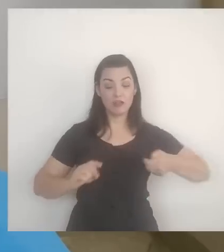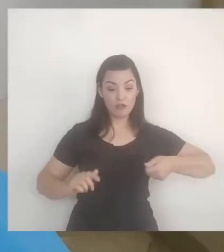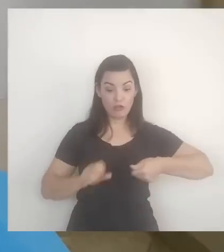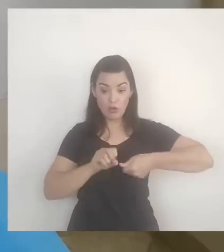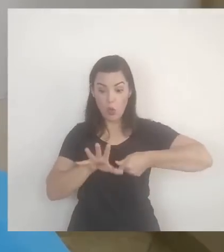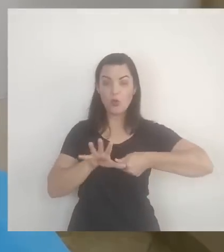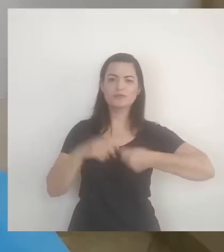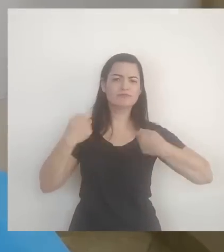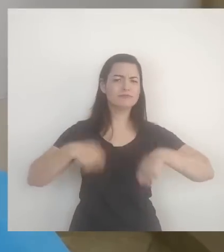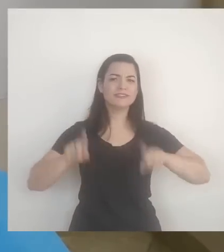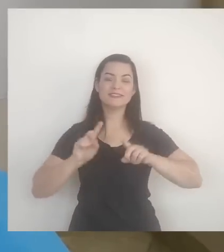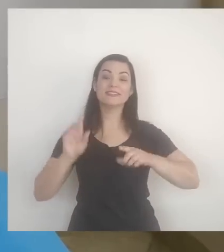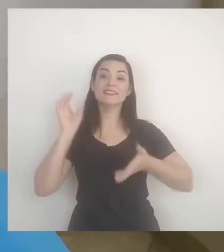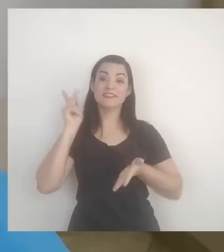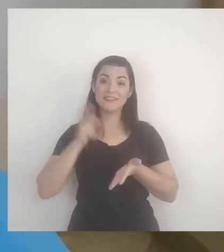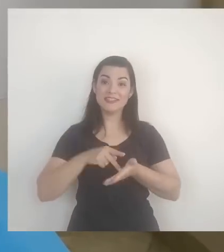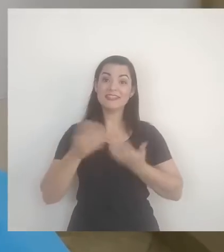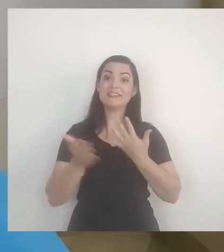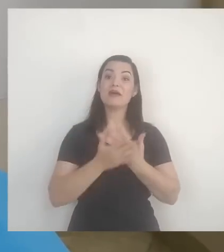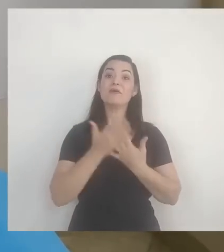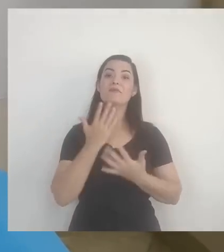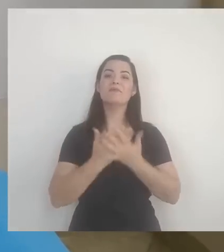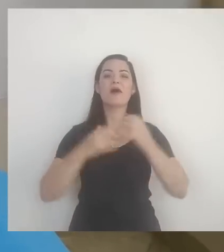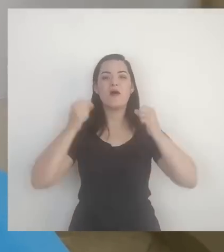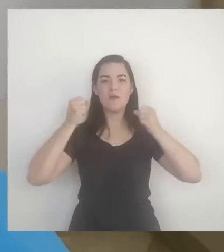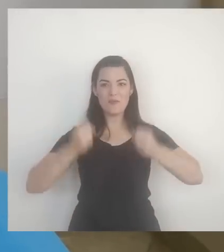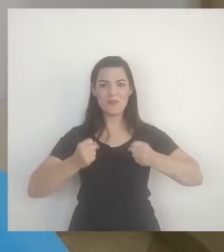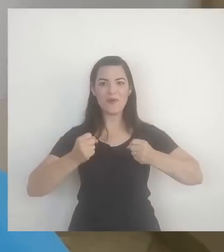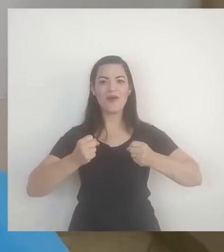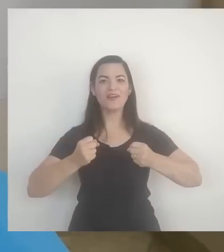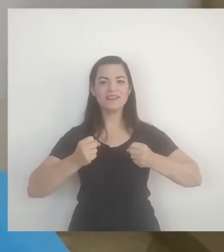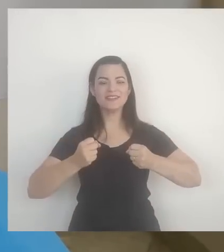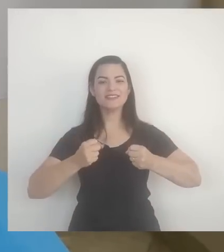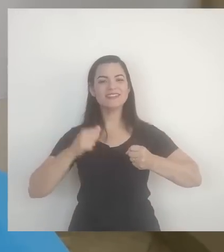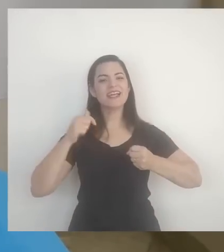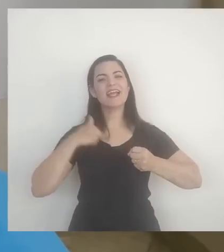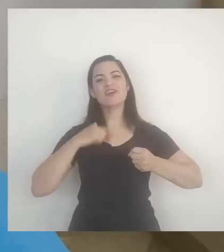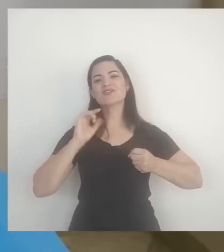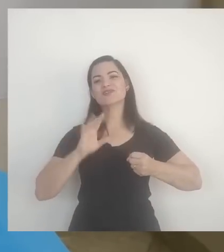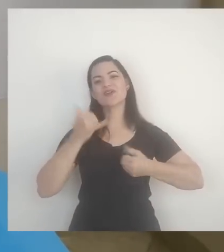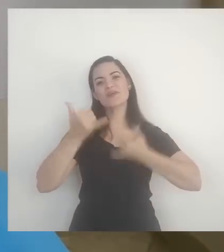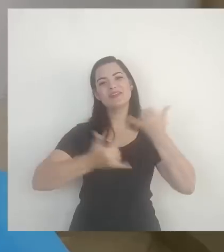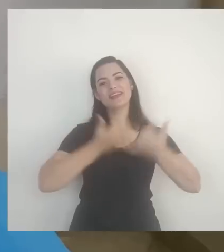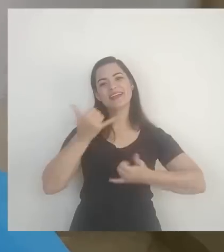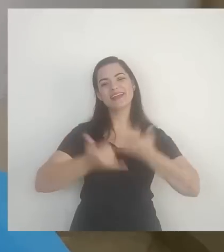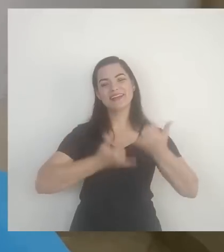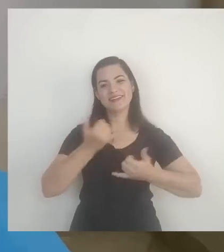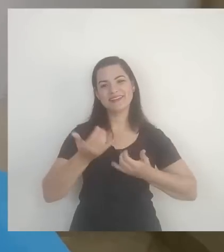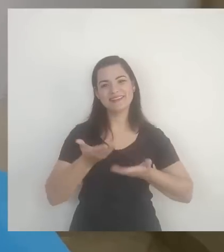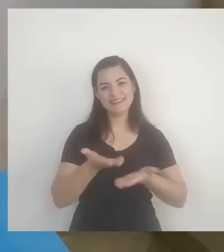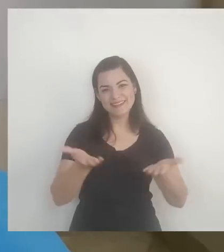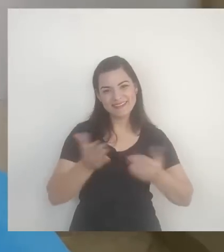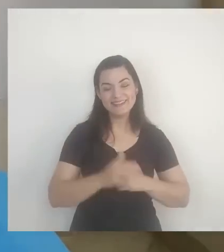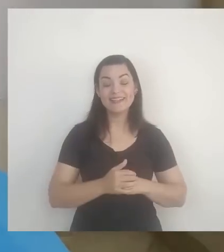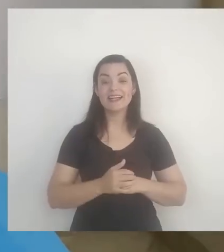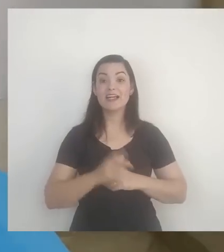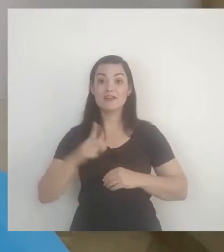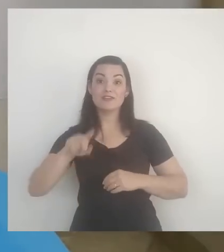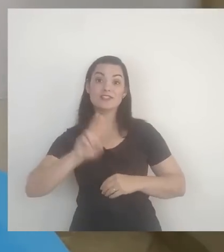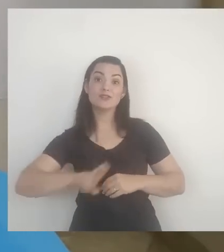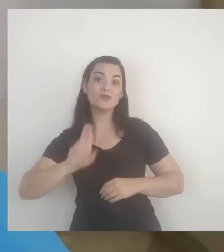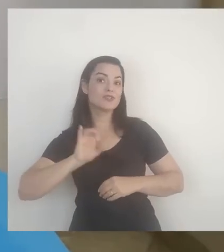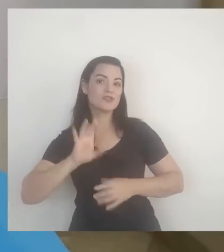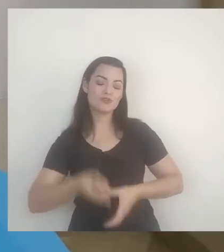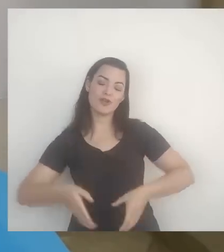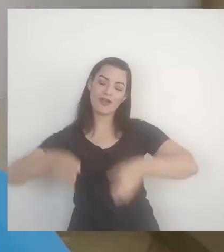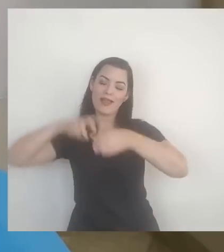onde? Nas mãos da Pro. Aqui foi só para brincar com vocês. Vocês só vão utilizar a